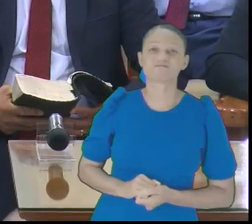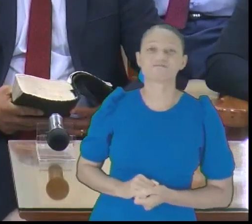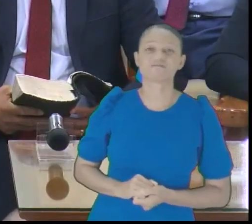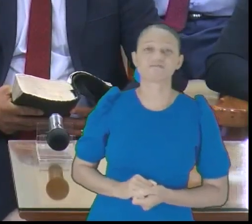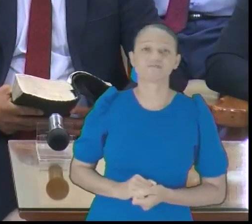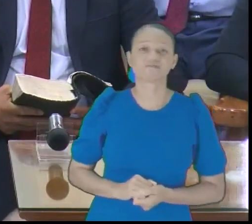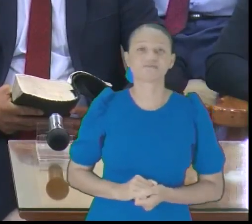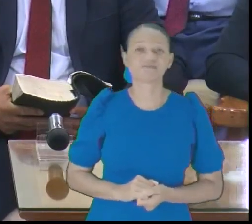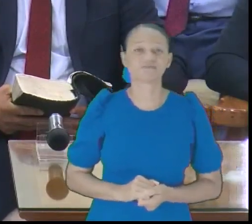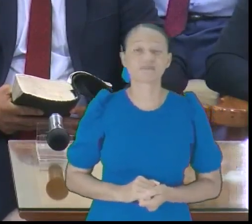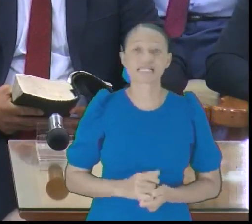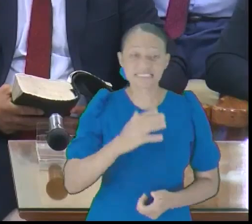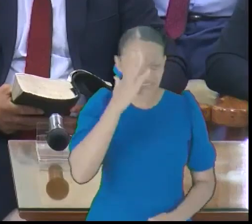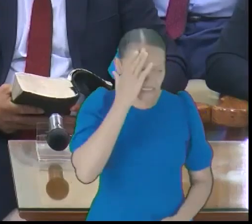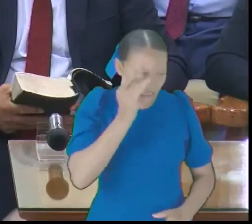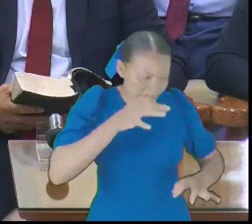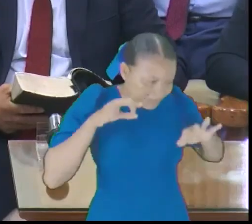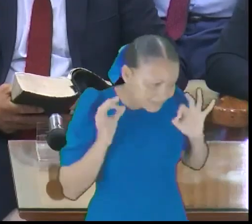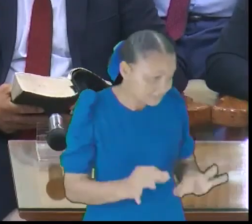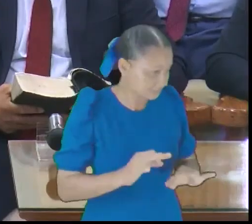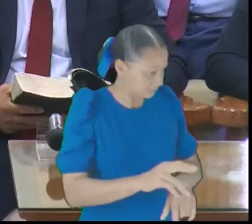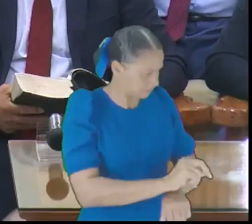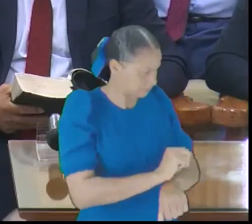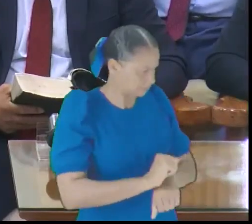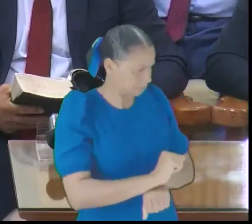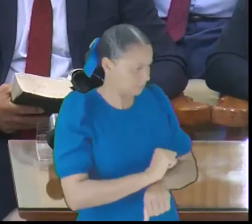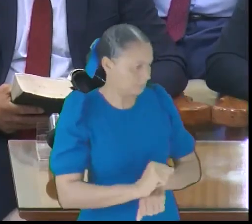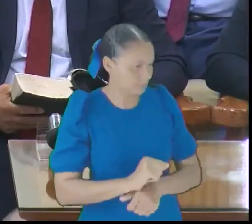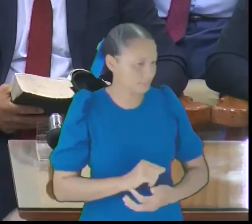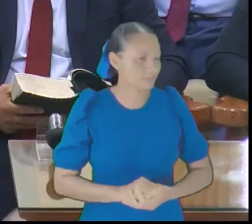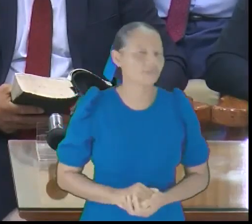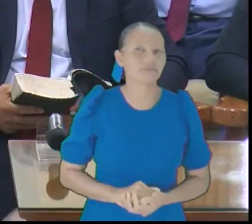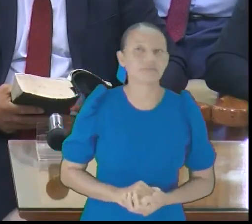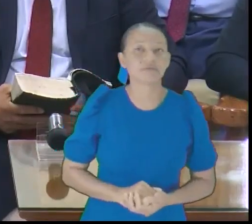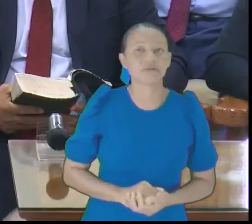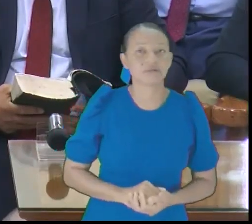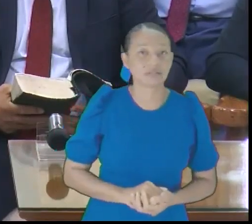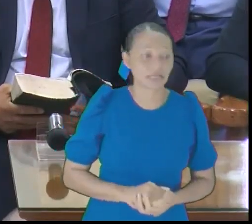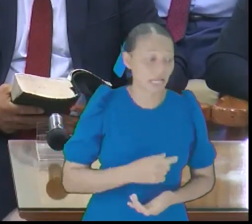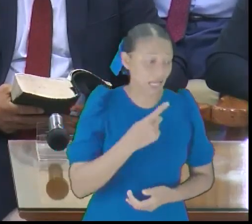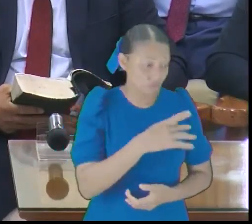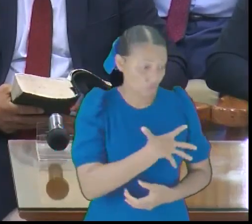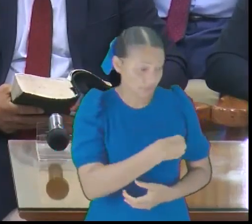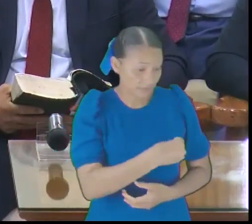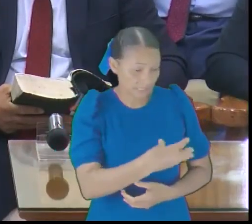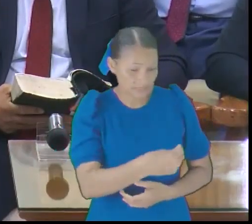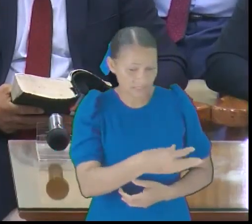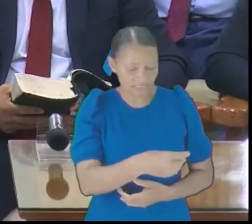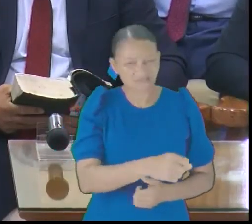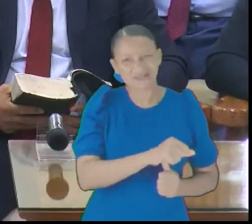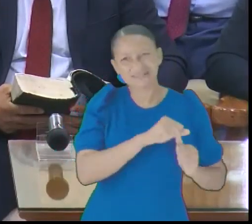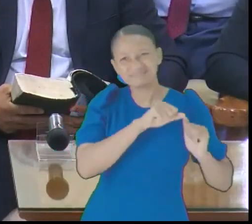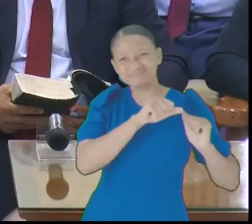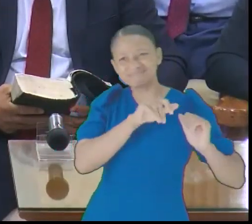Saibas por certo, Abraão, que peregrina será a tua descendência em terra